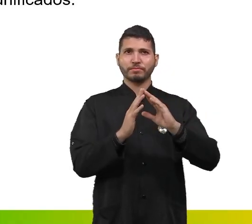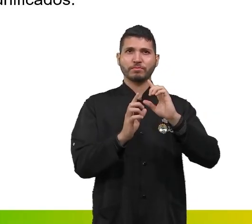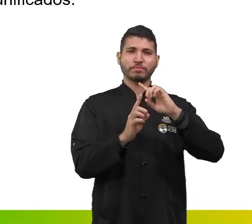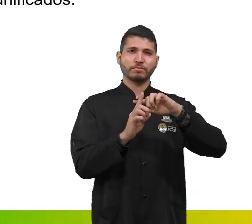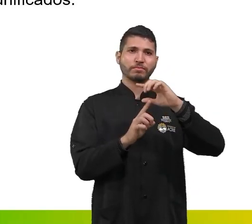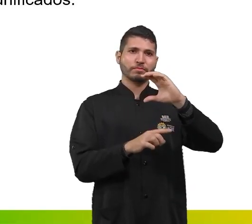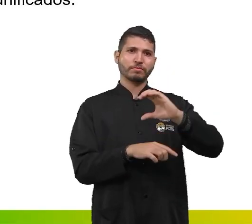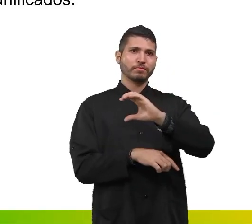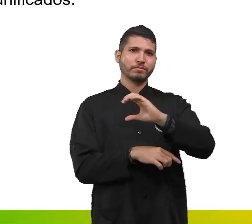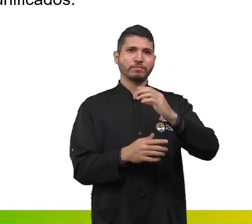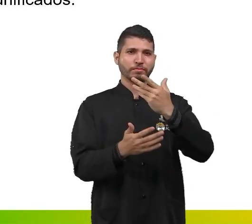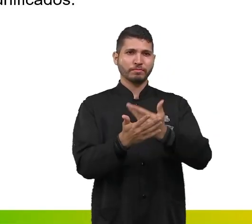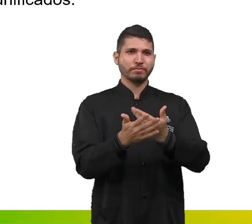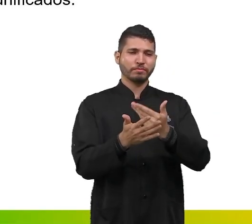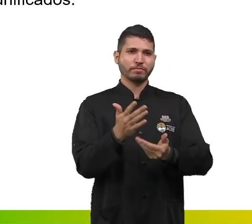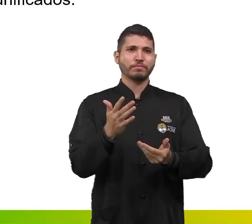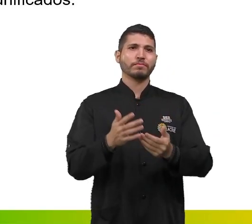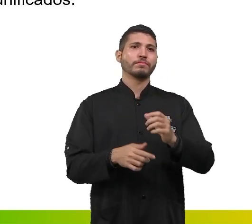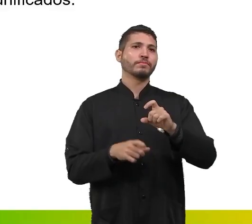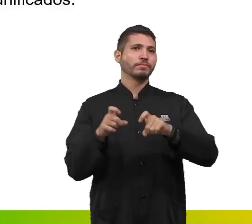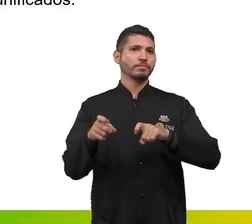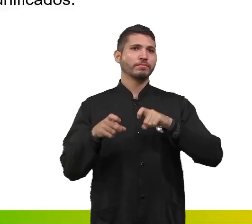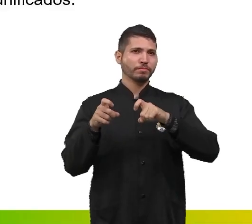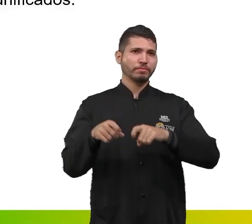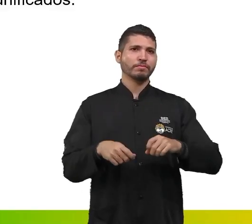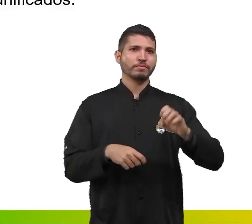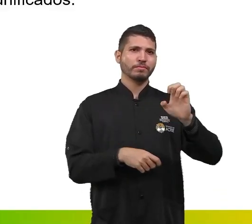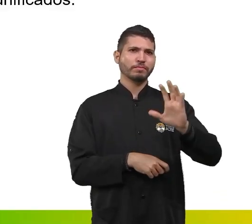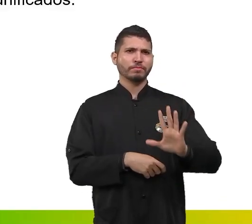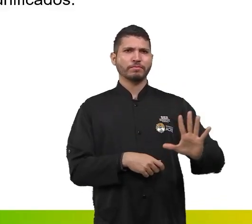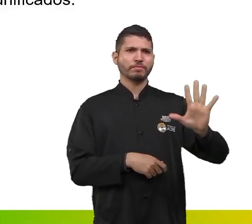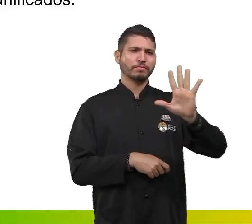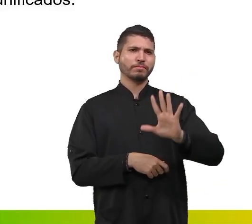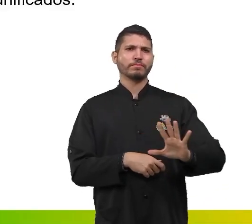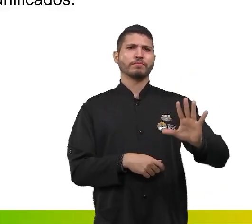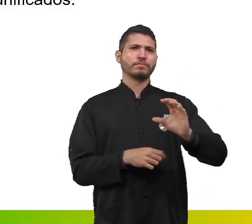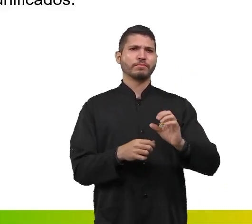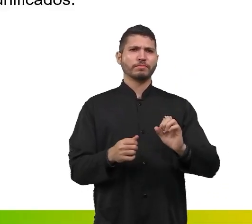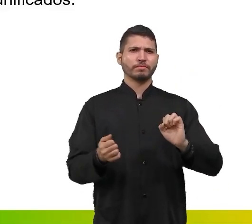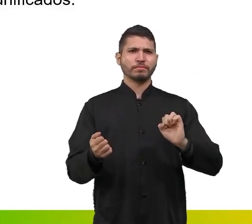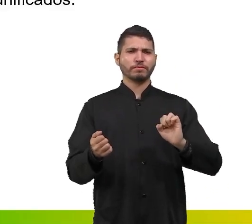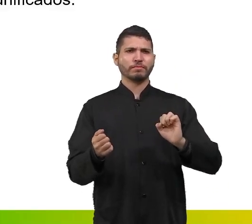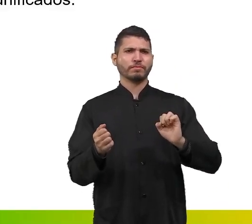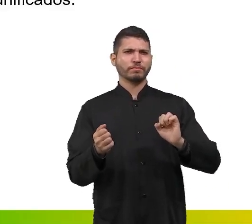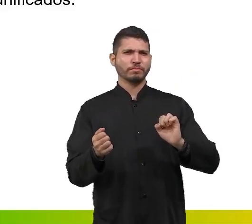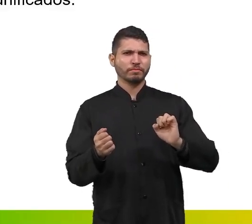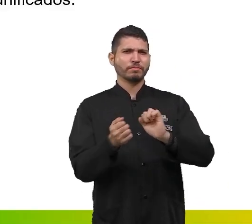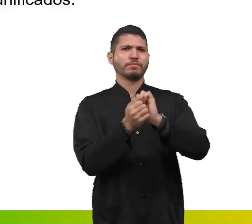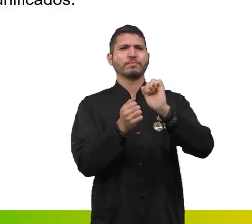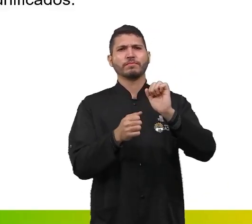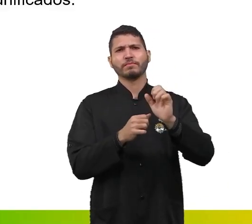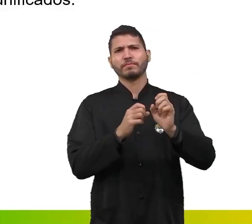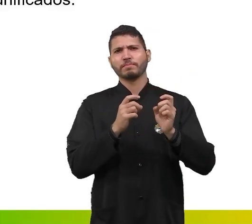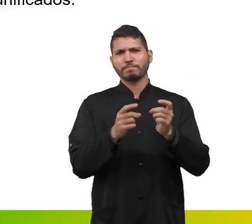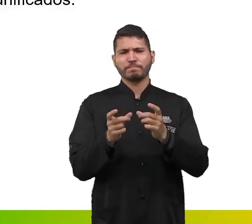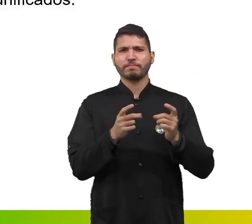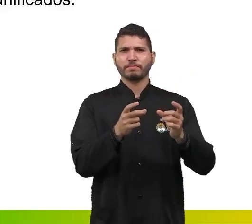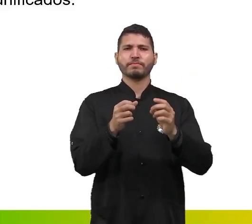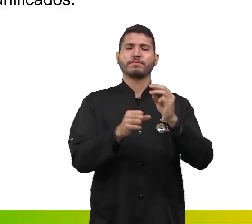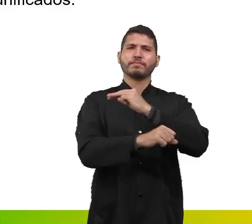Como que a ruralização da Europa com o comércio do Mediterrâneo se fortaleceu